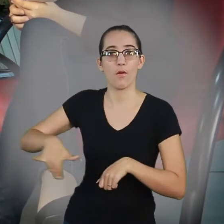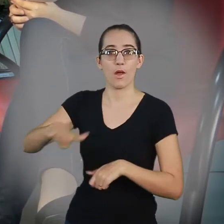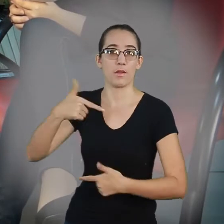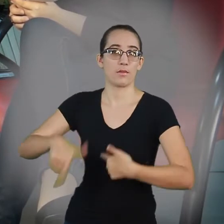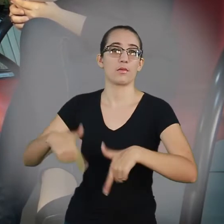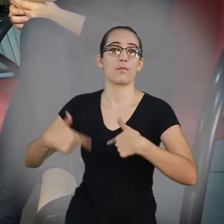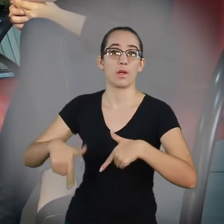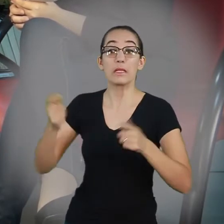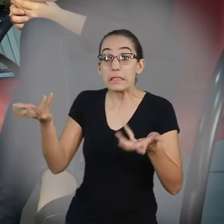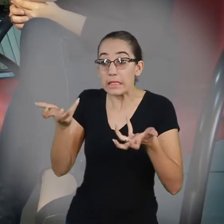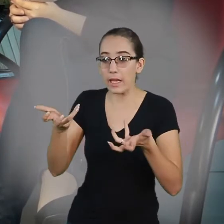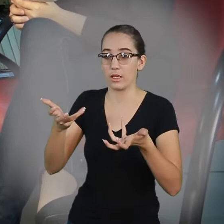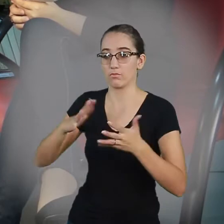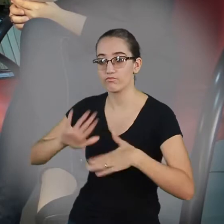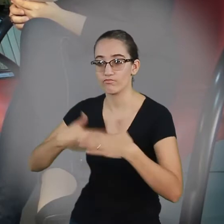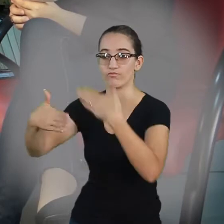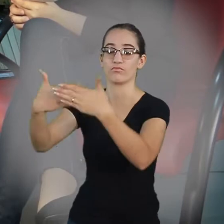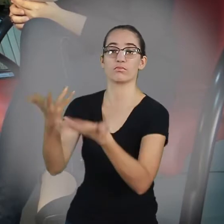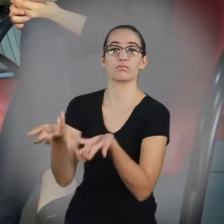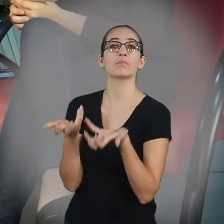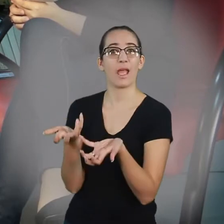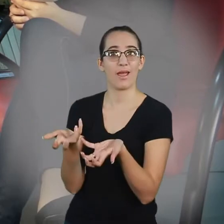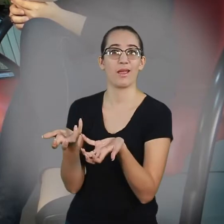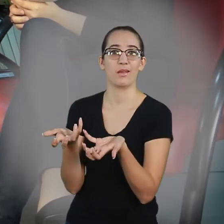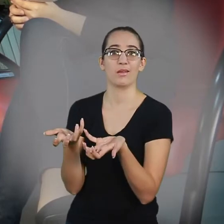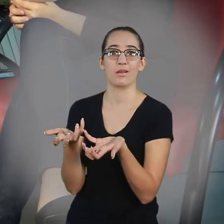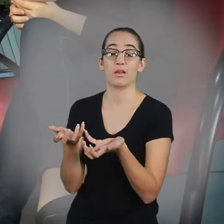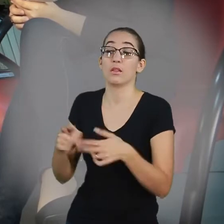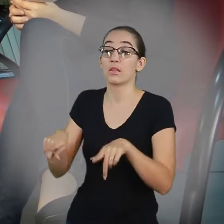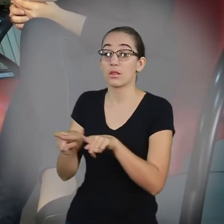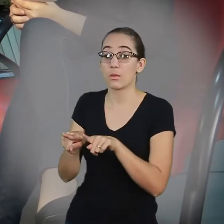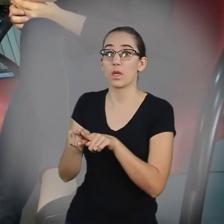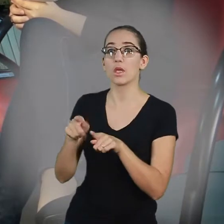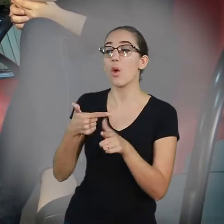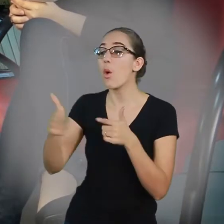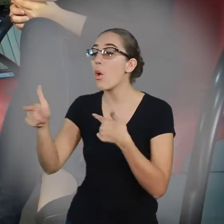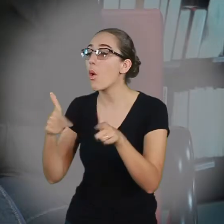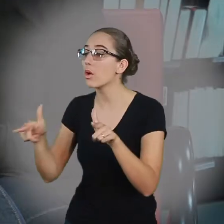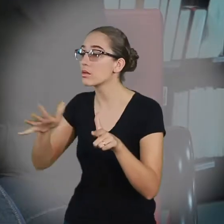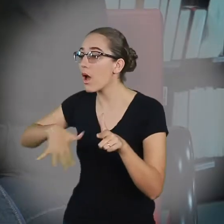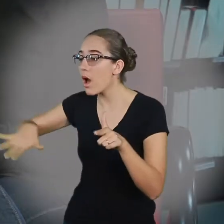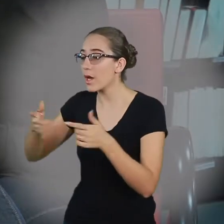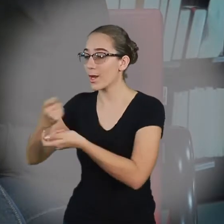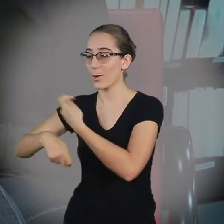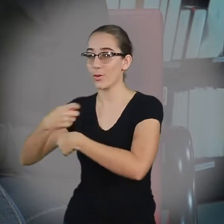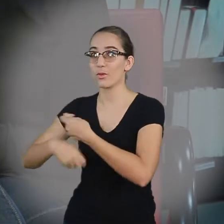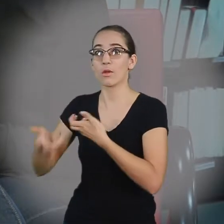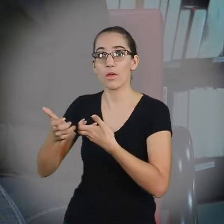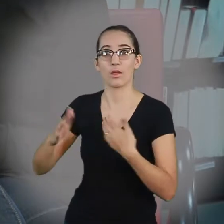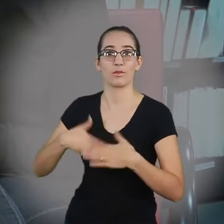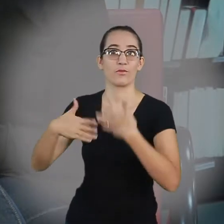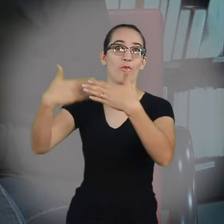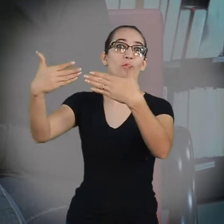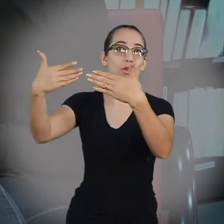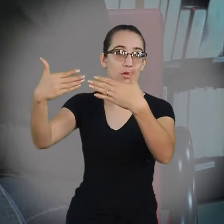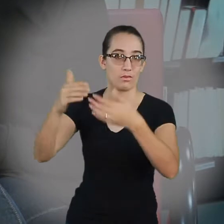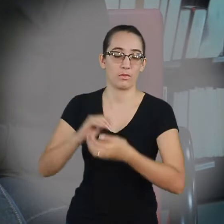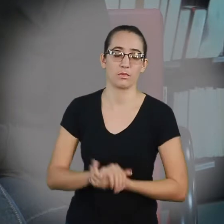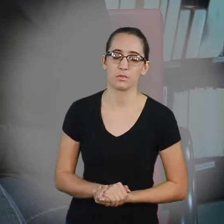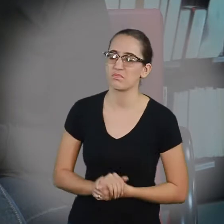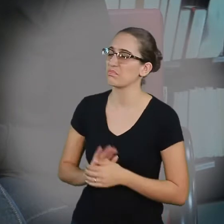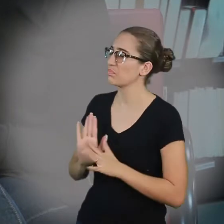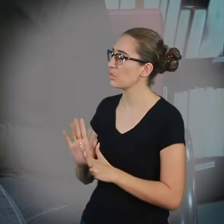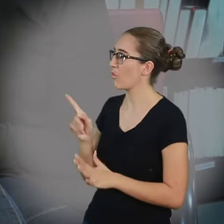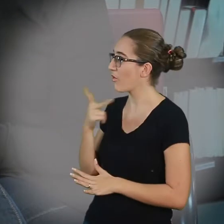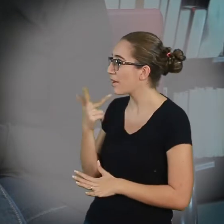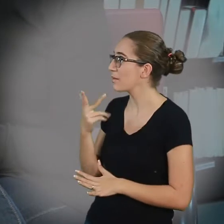se desenvolva como demais setores da economia se desenvolvem. E o senhor diria que o Brasil está atrasado nessa